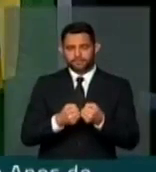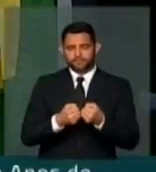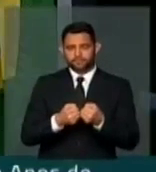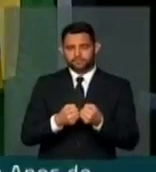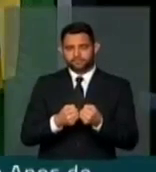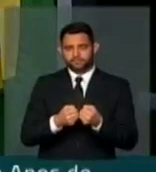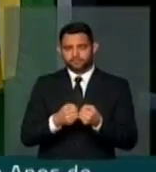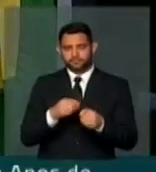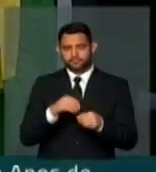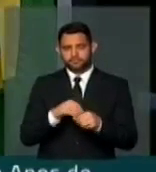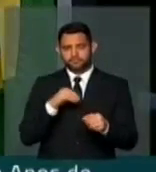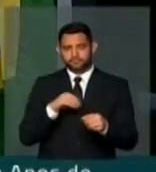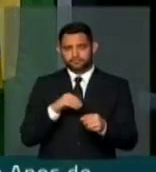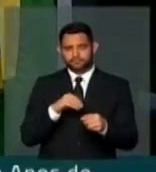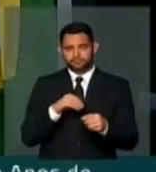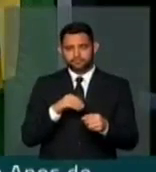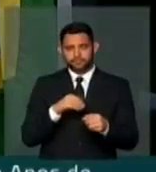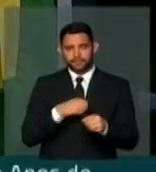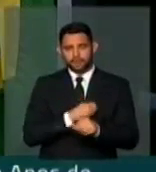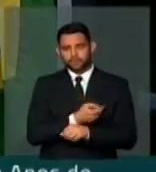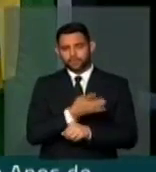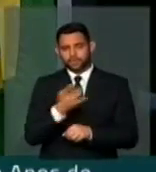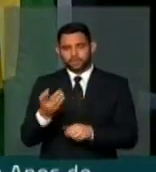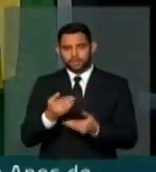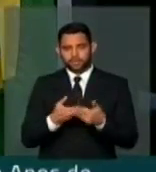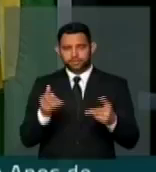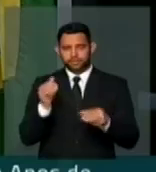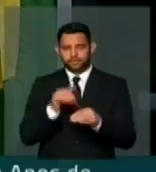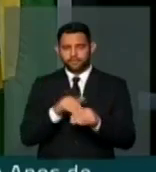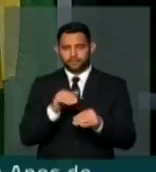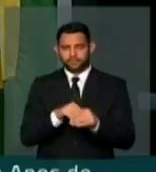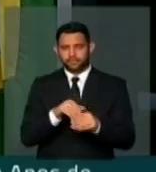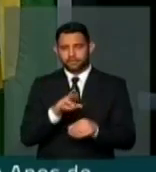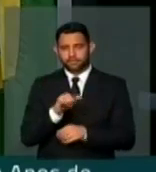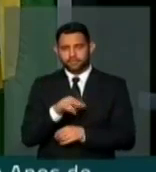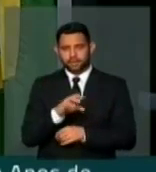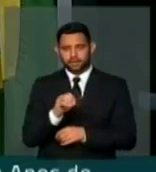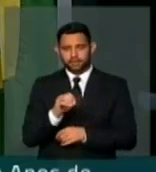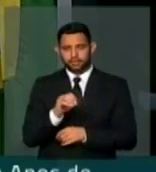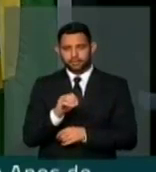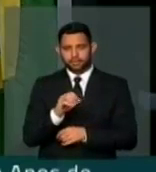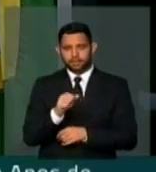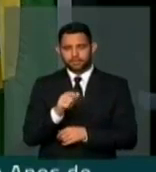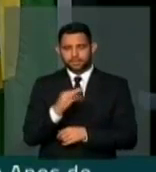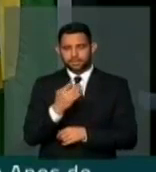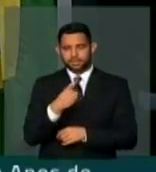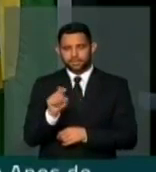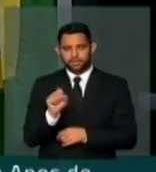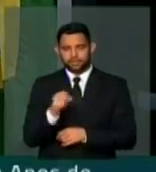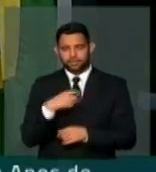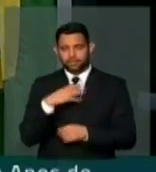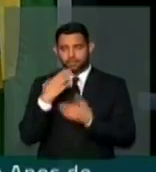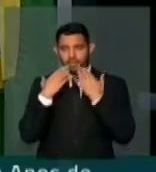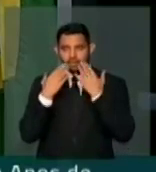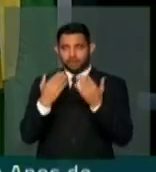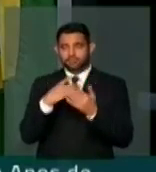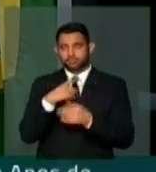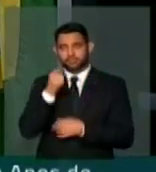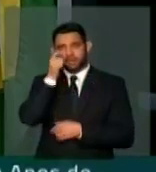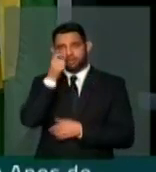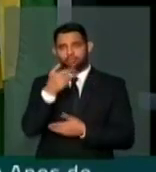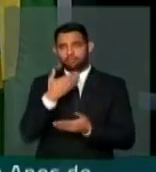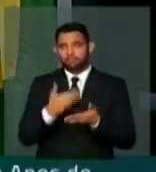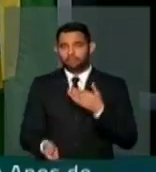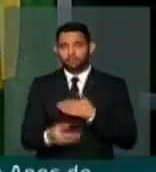irredutível, irremovível. Os números elevados de votos em branco e de abstenções mostram o desinteresse